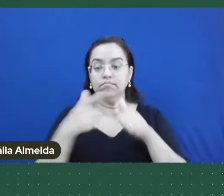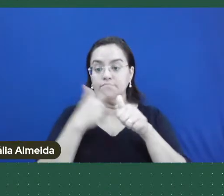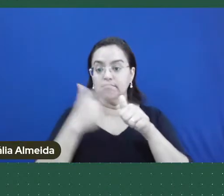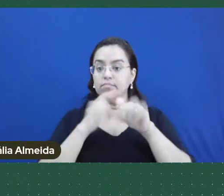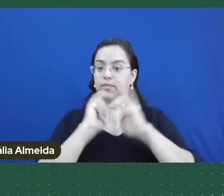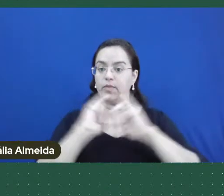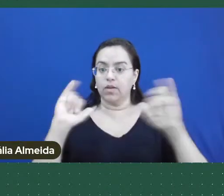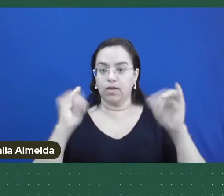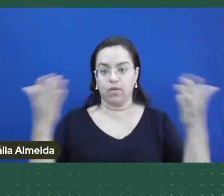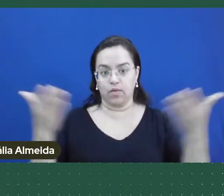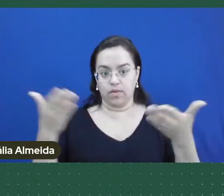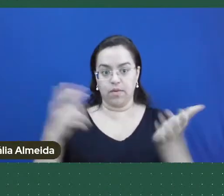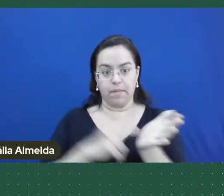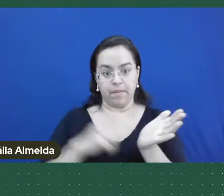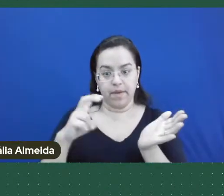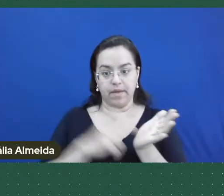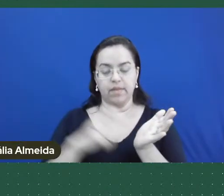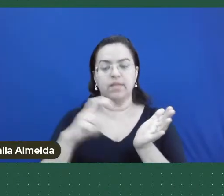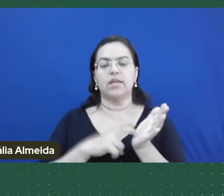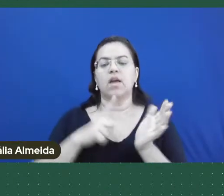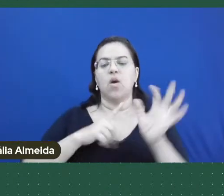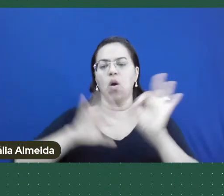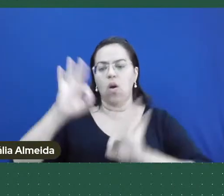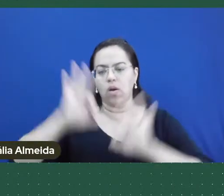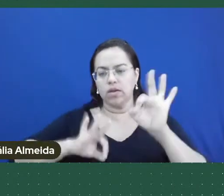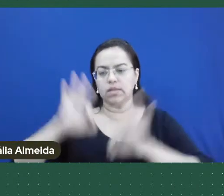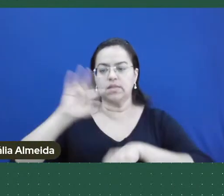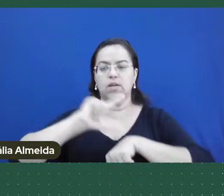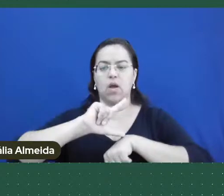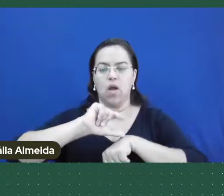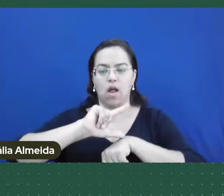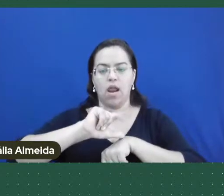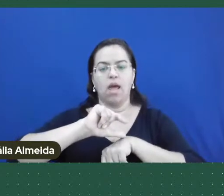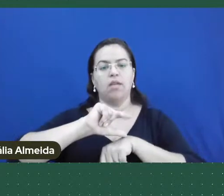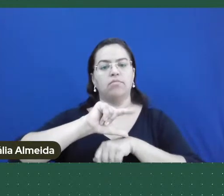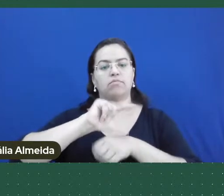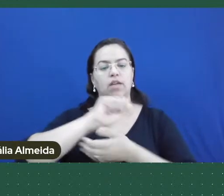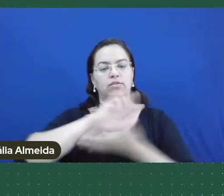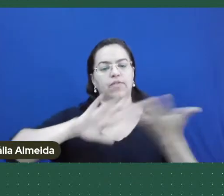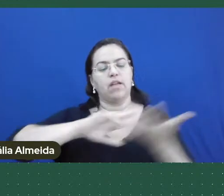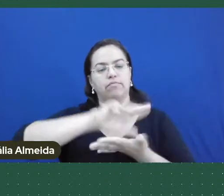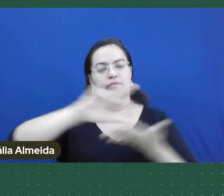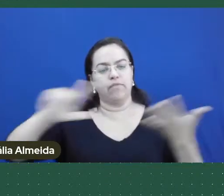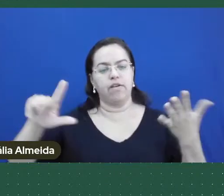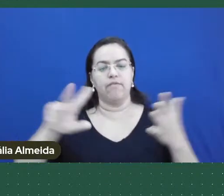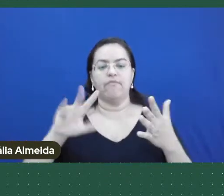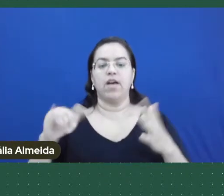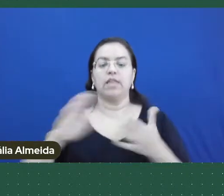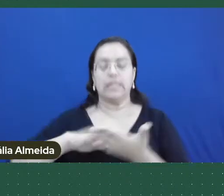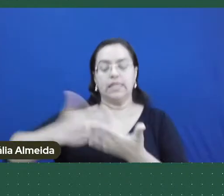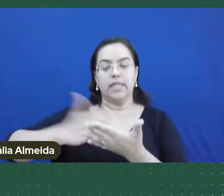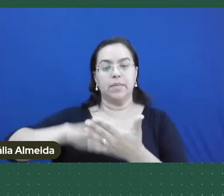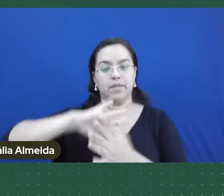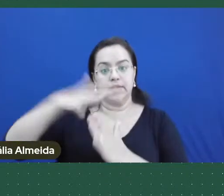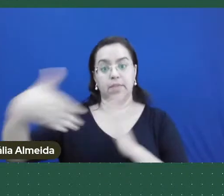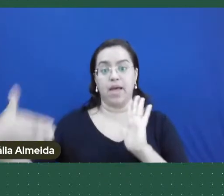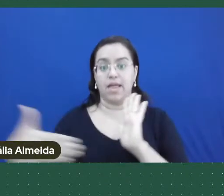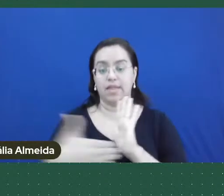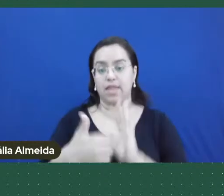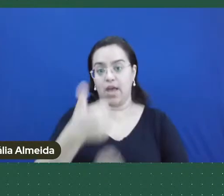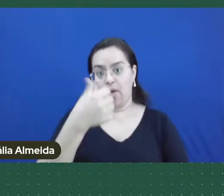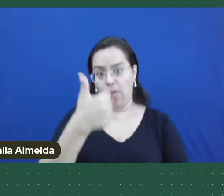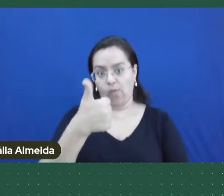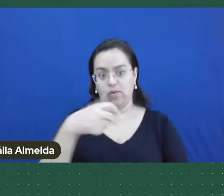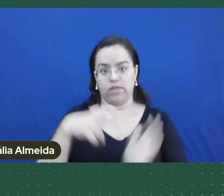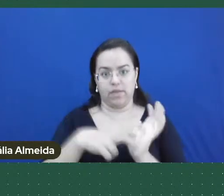manhã é que as nossas intérpretes, por uma questão de compromissos, estarão conosco apenas até às 11 horas, tá? Então, a gente já pede